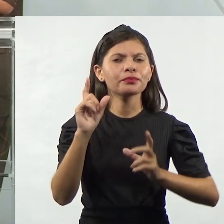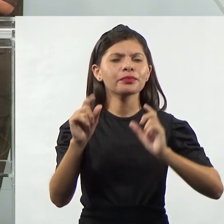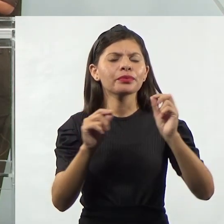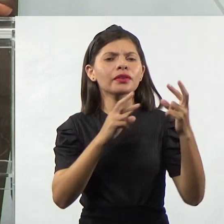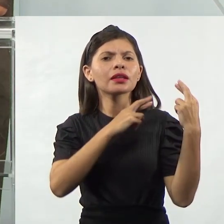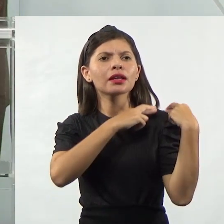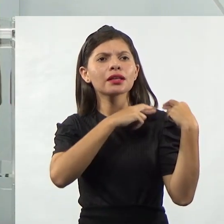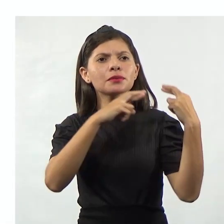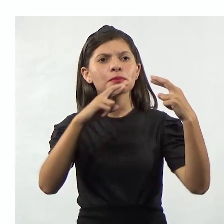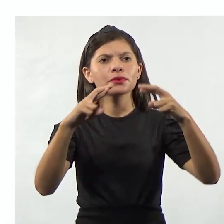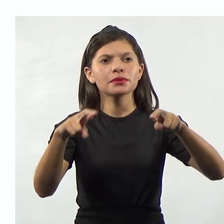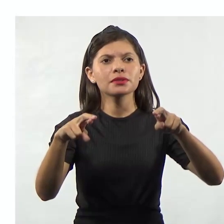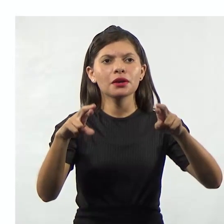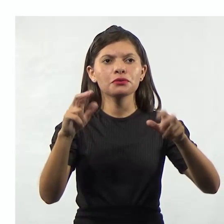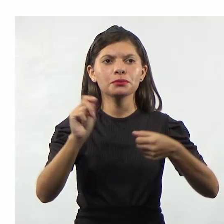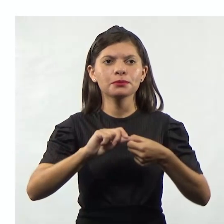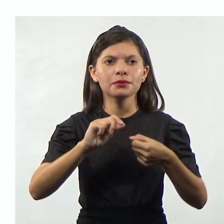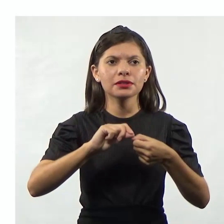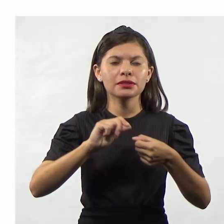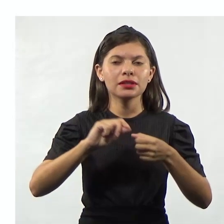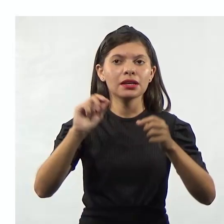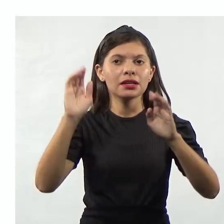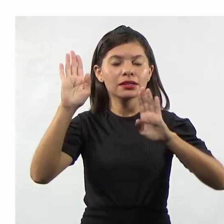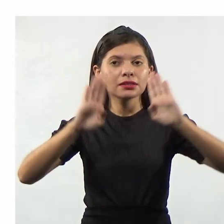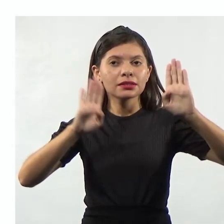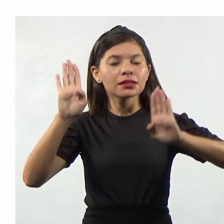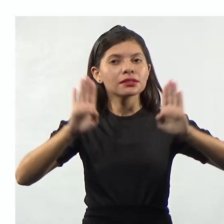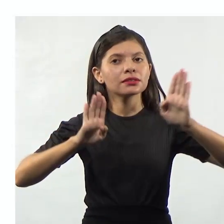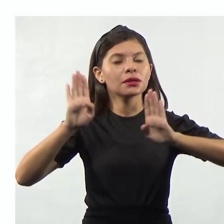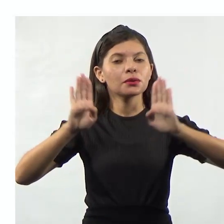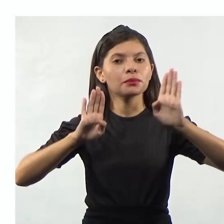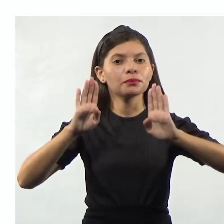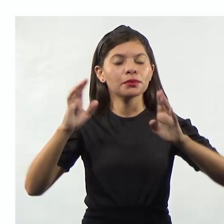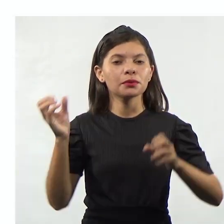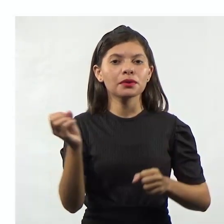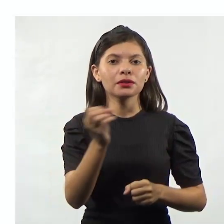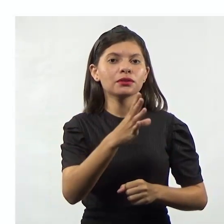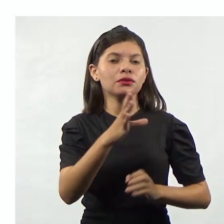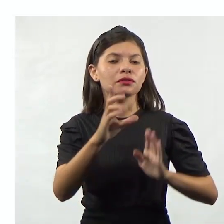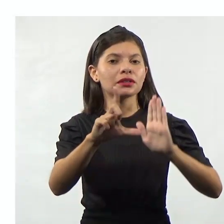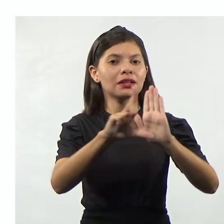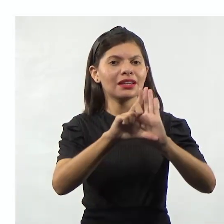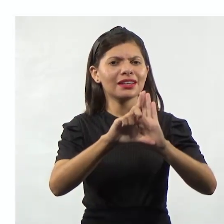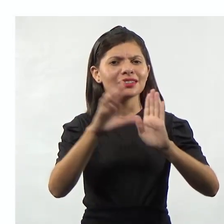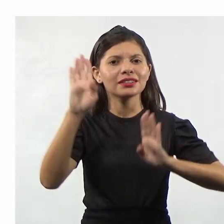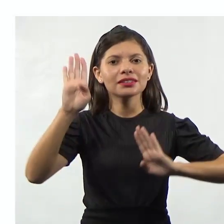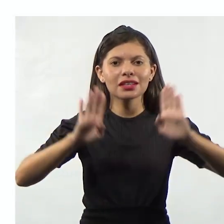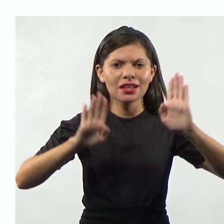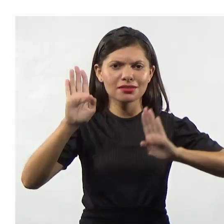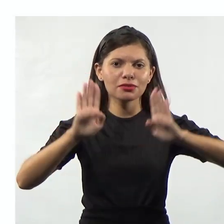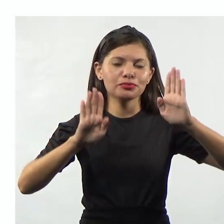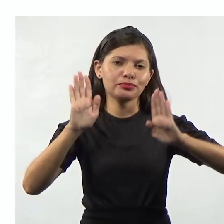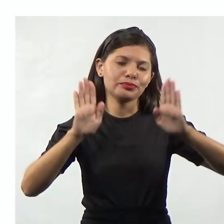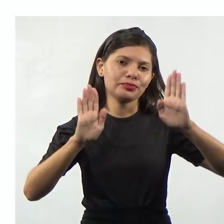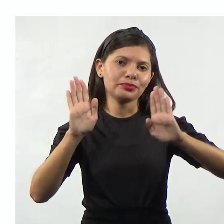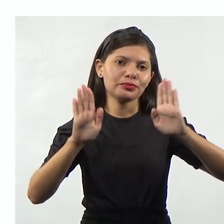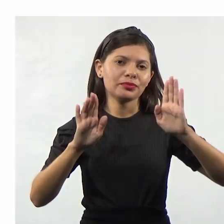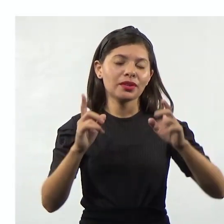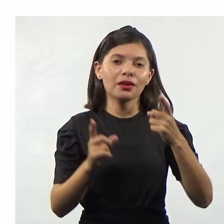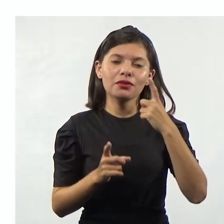aqui. Quem que é o responsável por realizar a licitação de acordo com a nova lei de